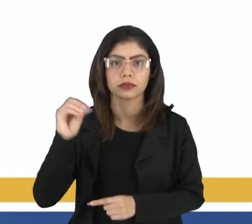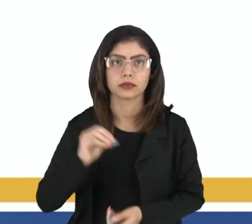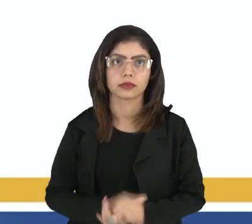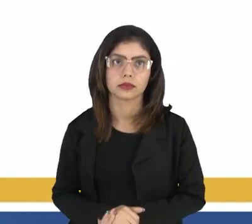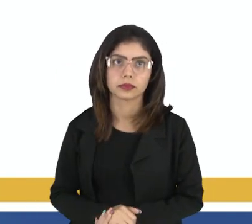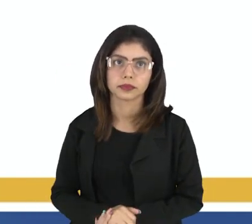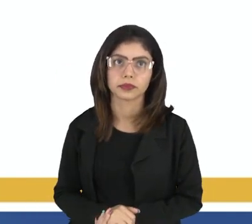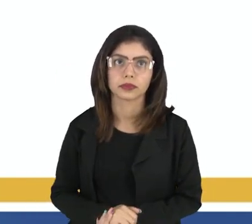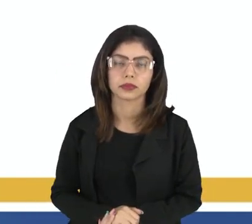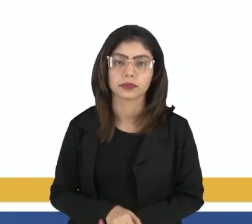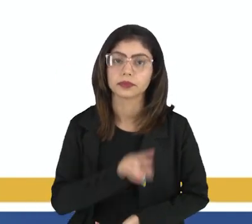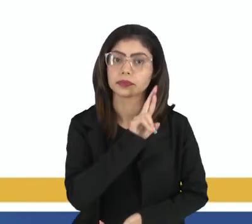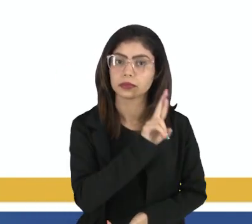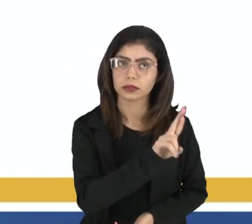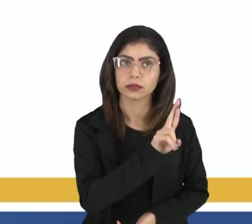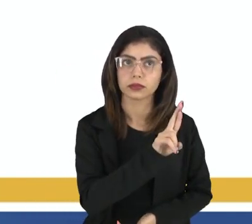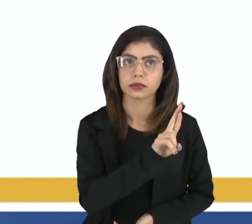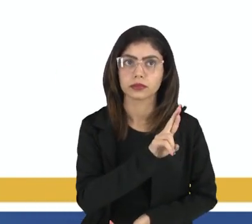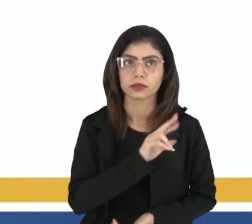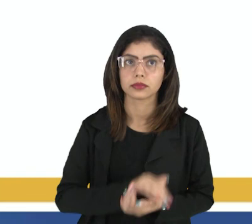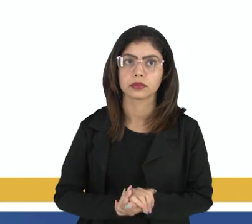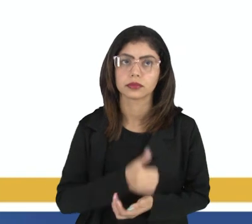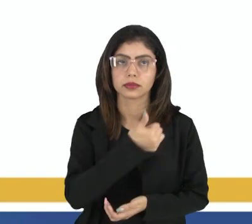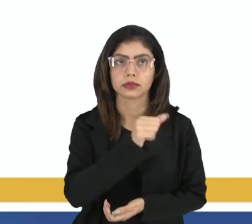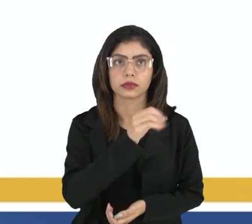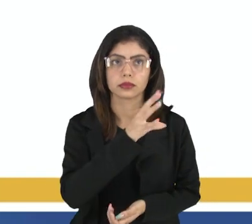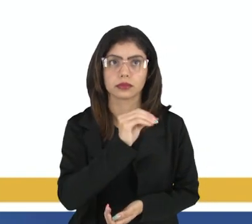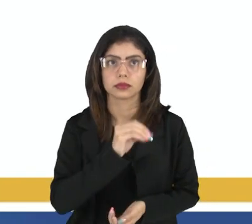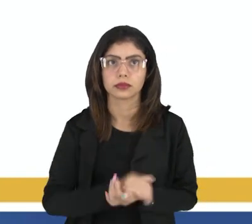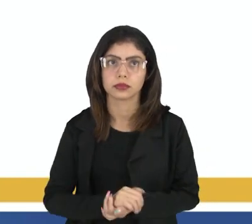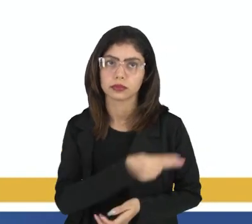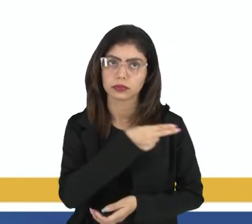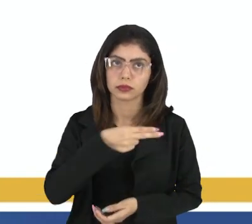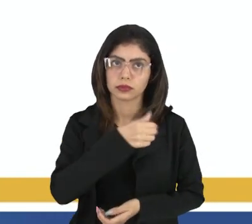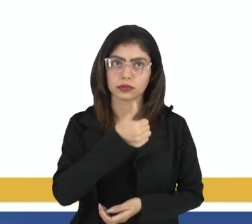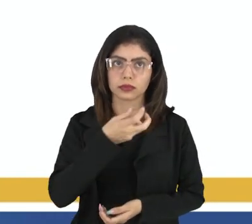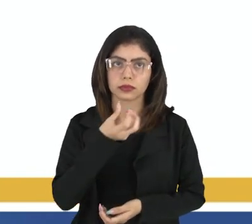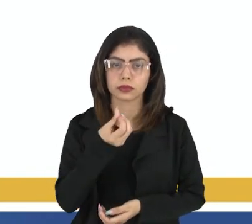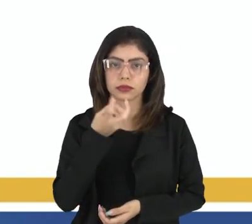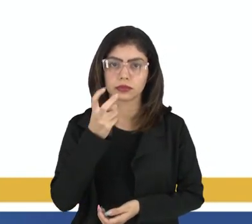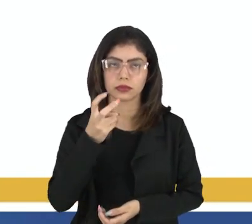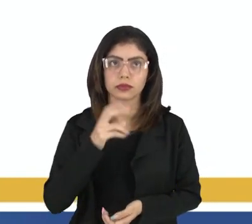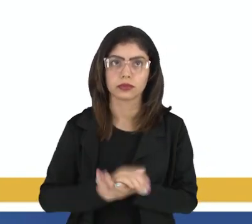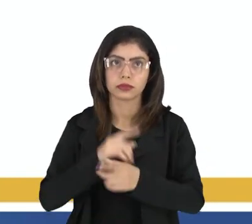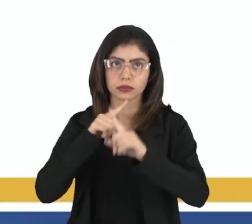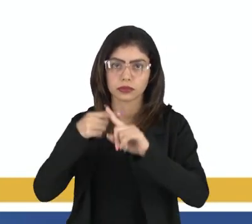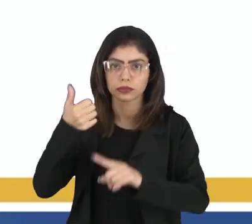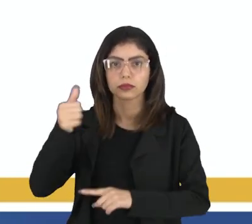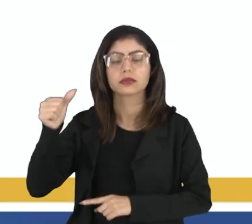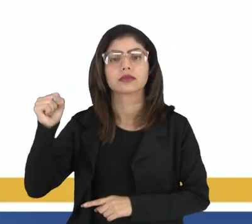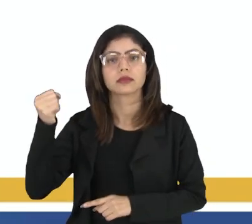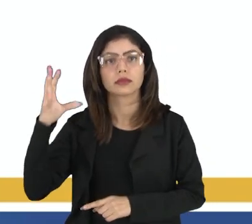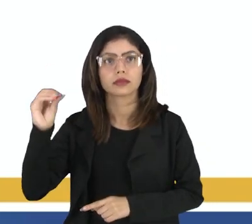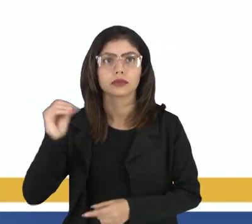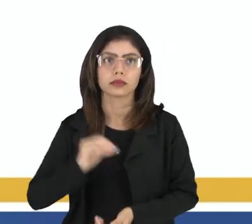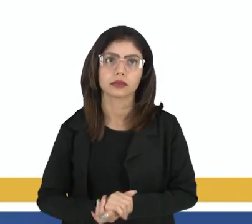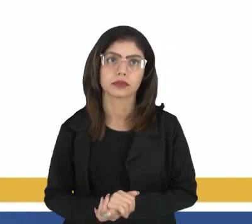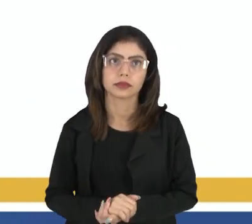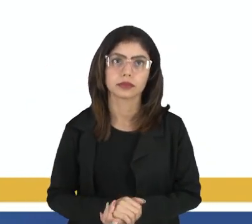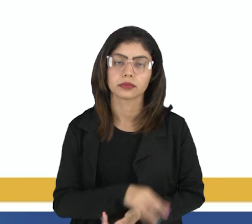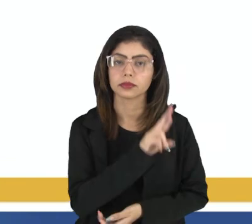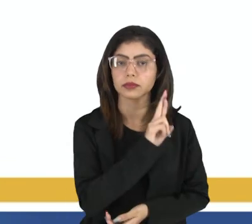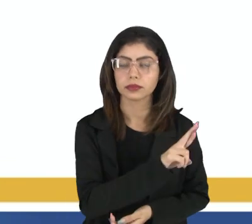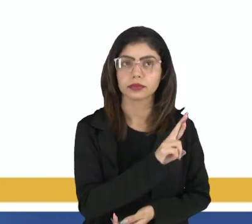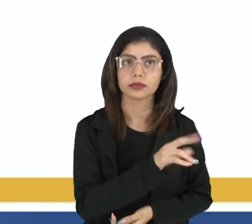vezes 180. O R de 180 é igual a 165 vezes